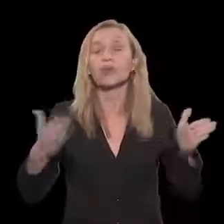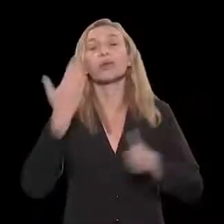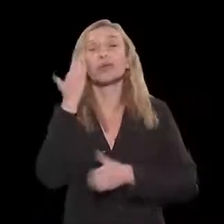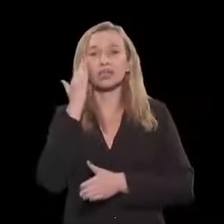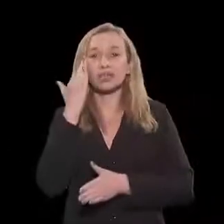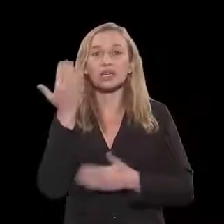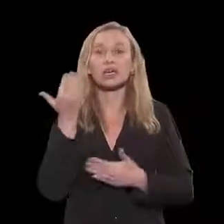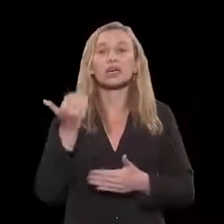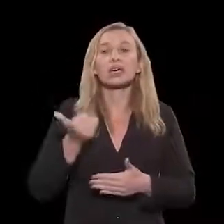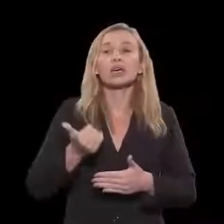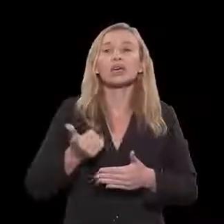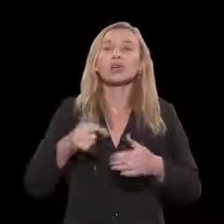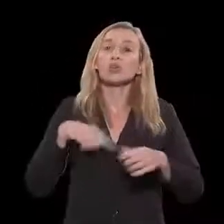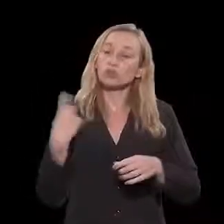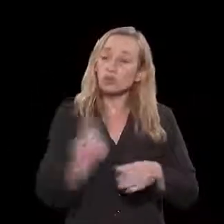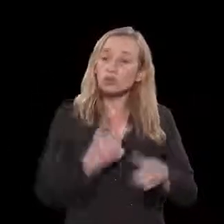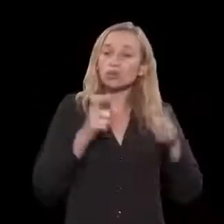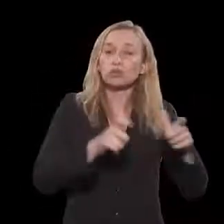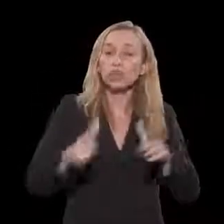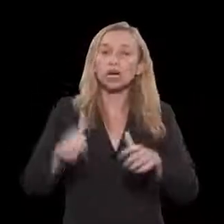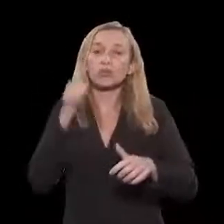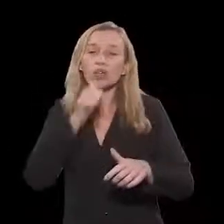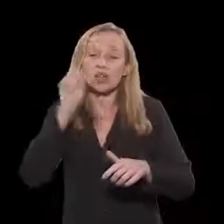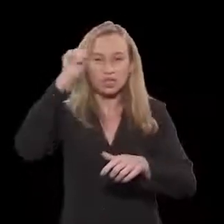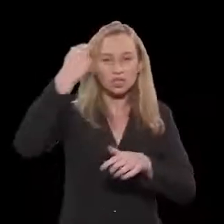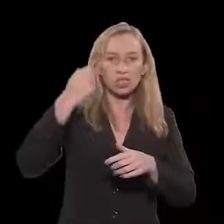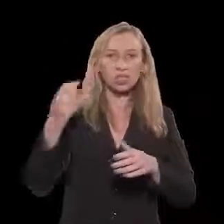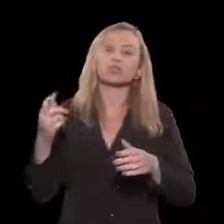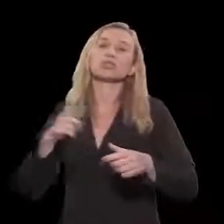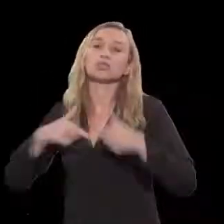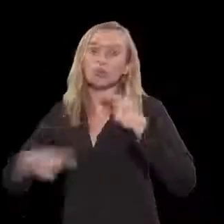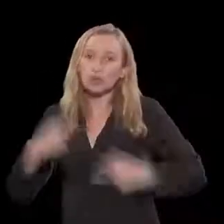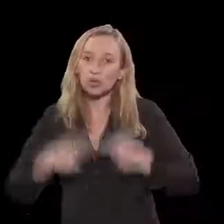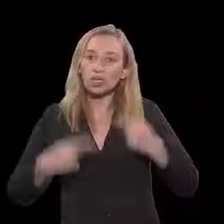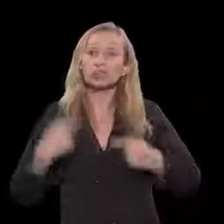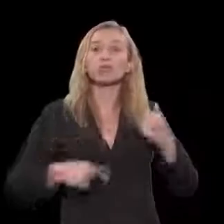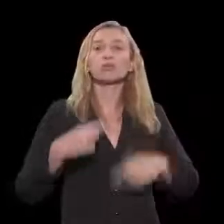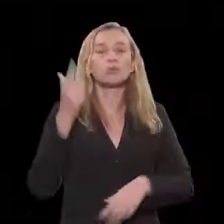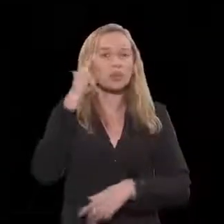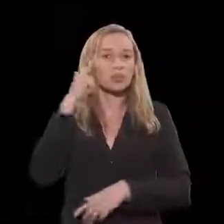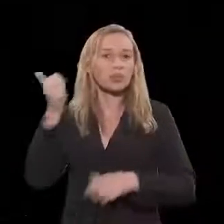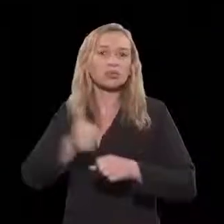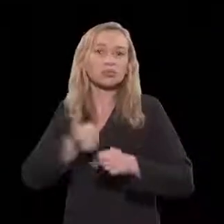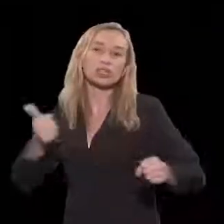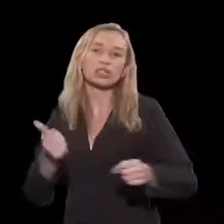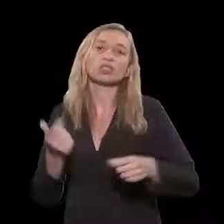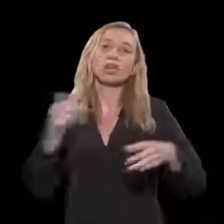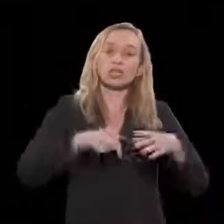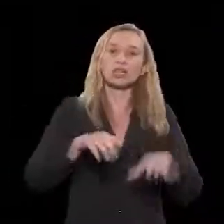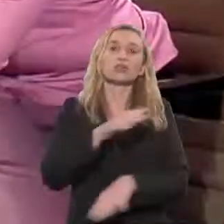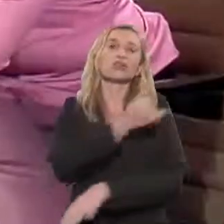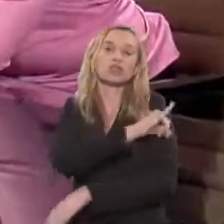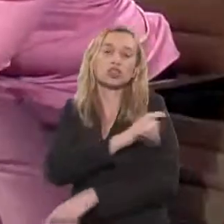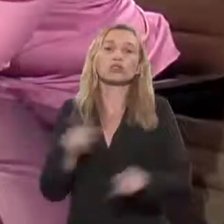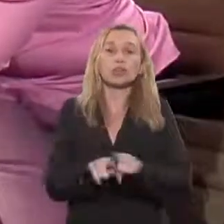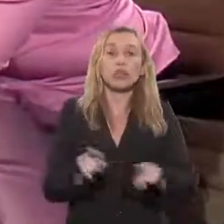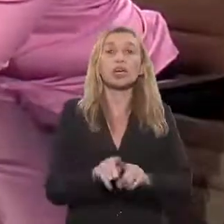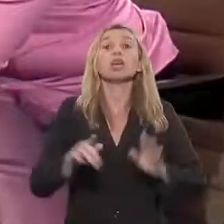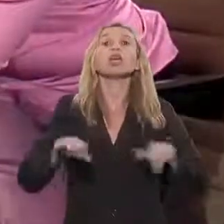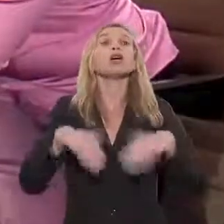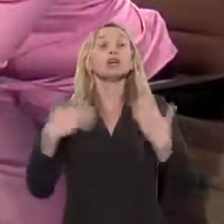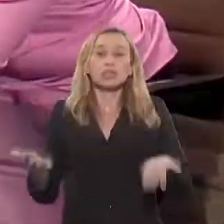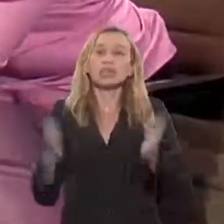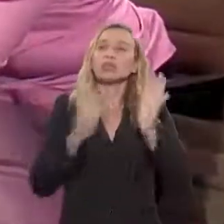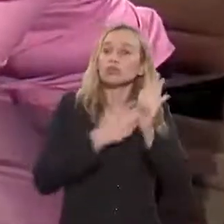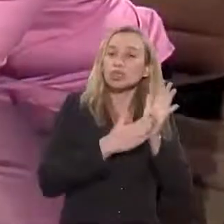maior para entender nos nossos espaços enquanto mulheres negras na política e ter essa absorção maior aqui mesmo no Rio de Janeiro. Então, o samba